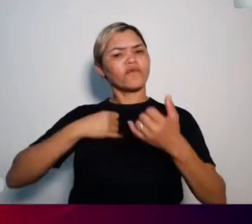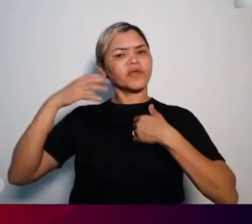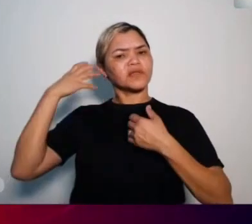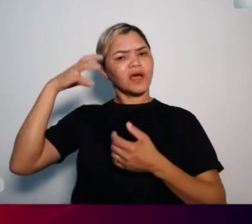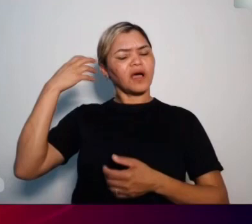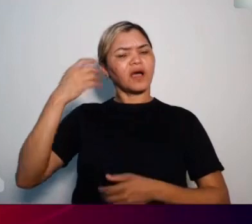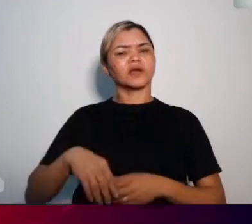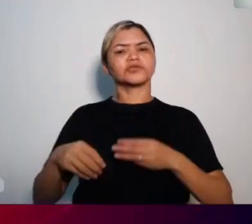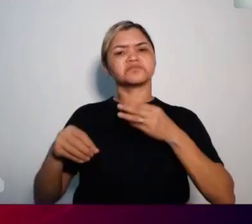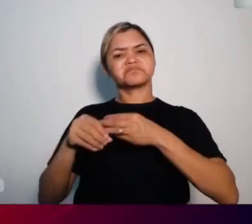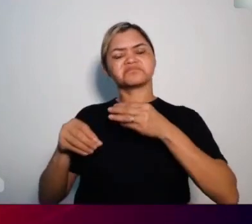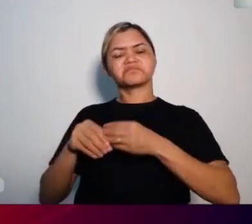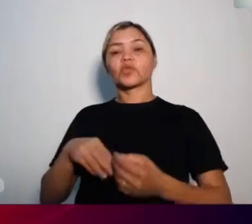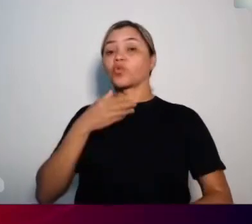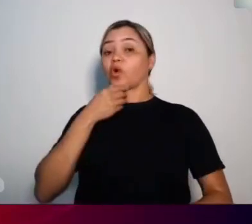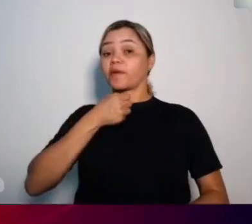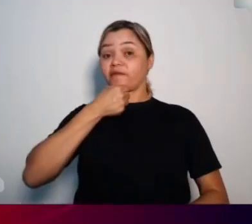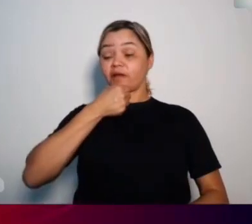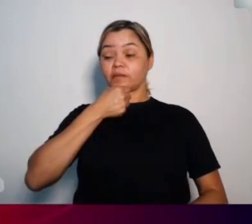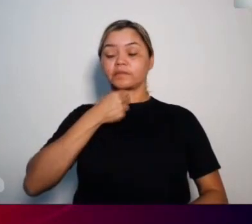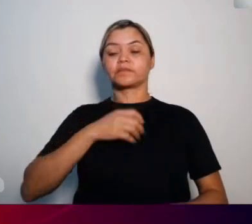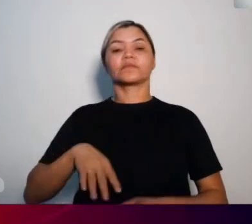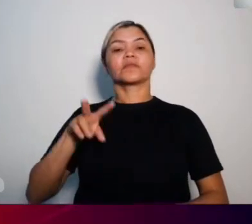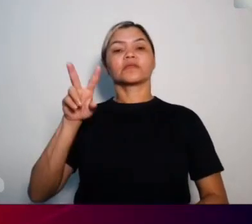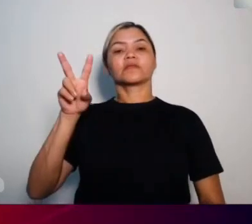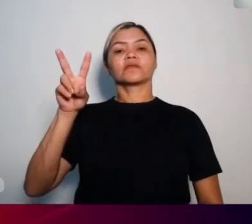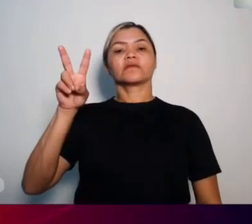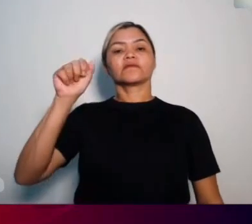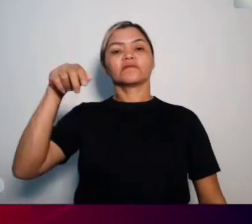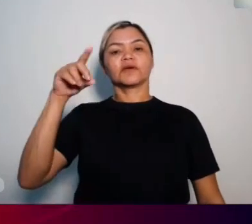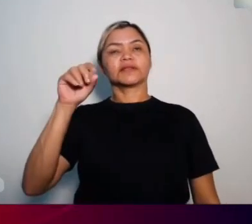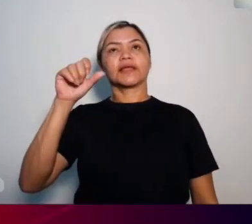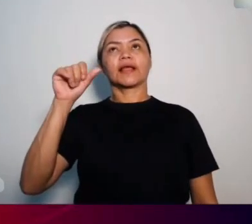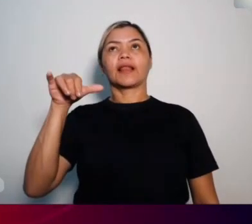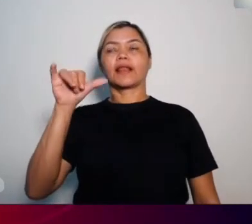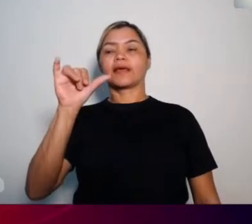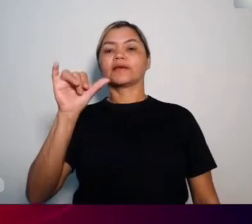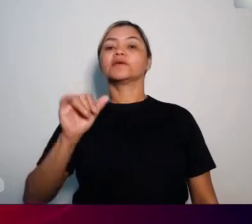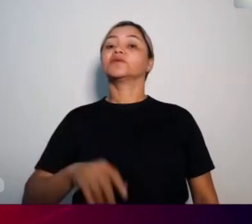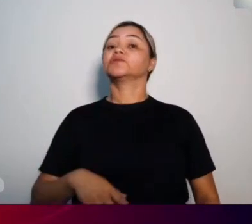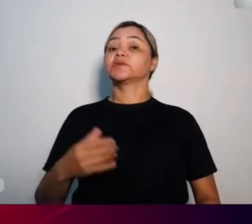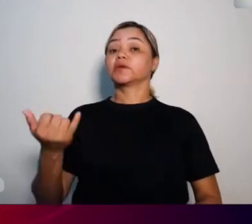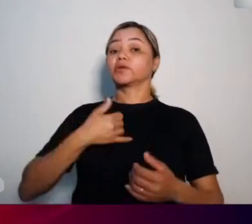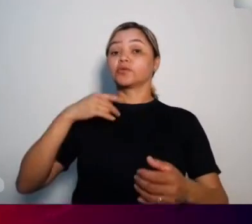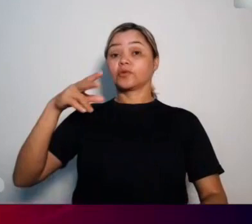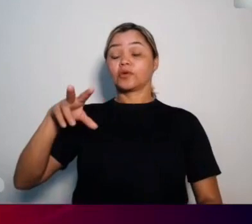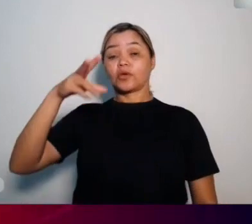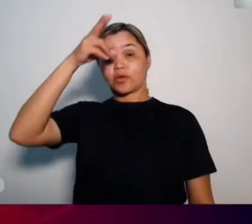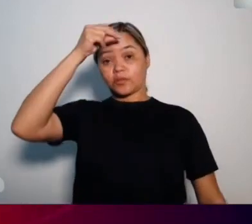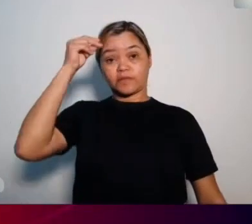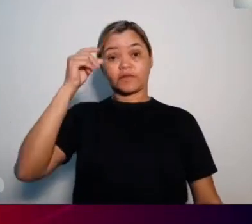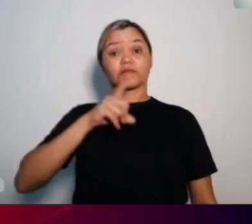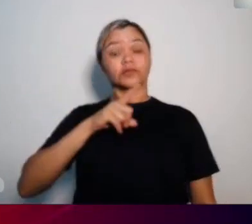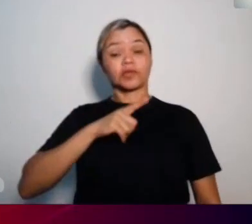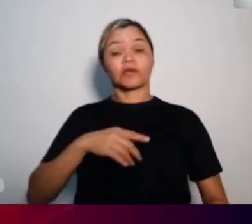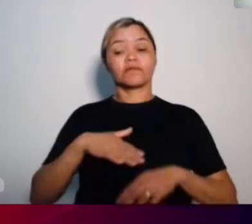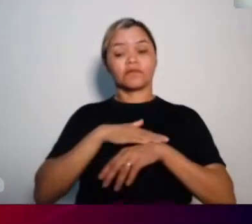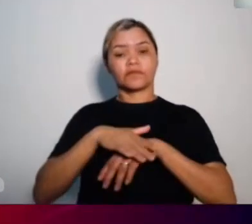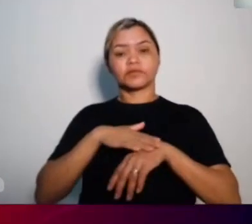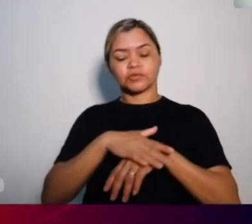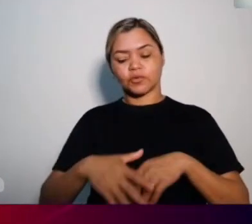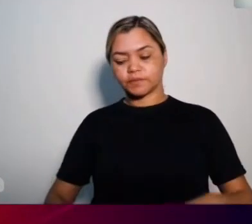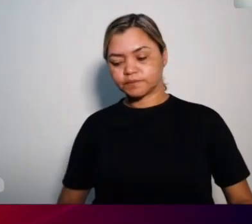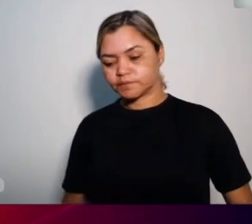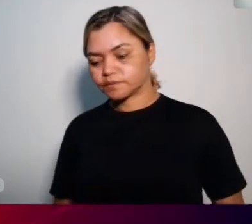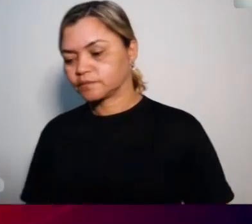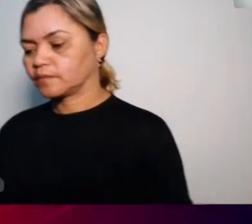o radialista Vanderlei dos Santos, dizendo que o prefeito esteve lá na obra, conversou com os comerciantes e disse que vai ter que